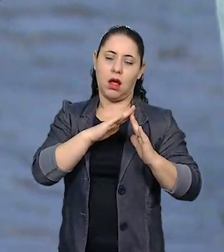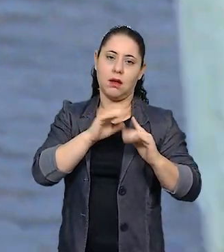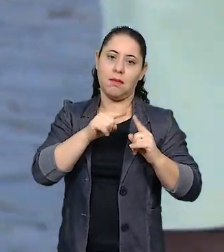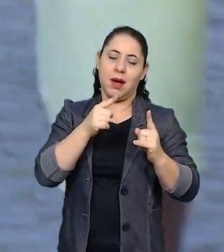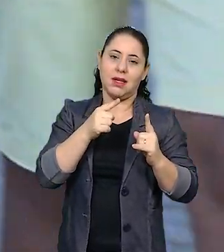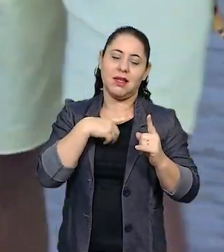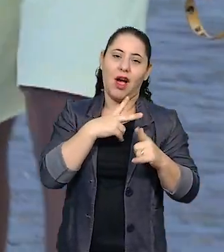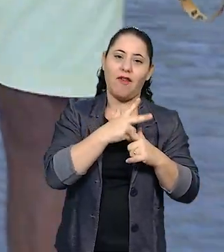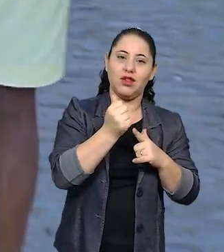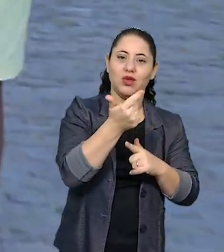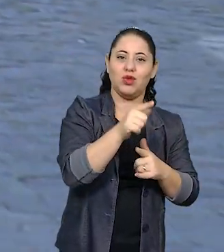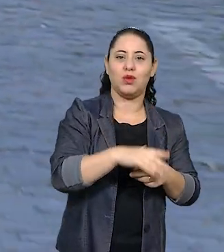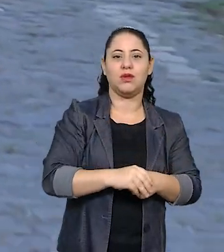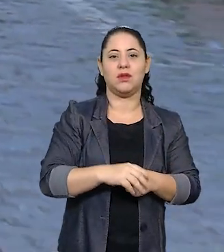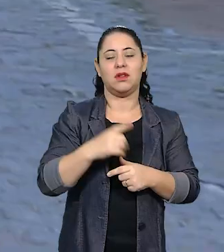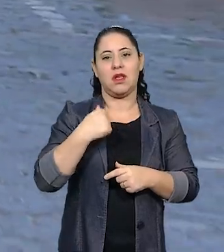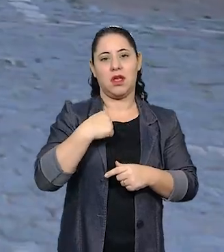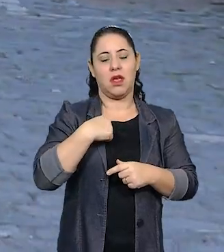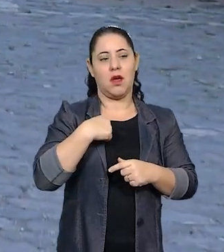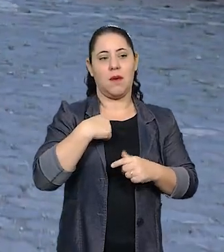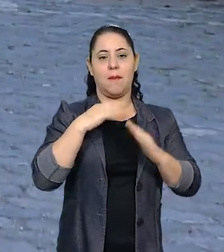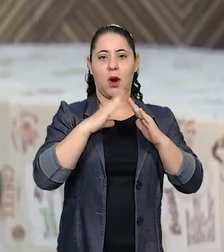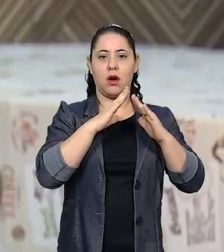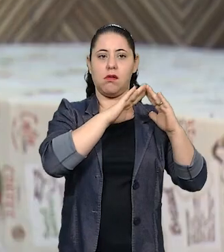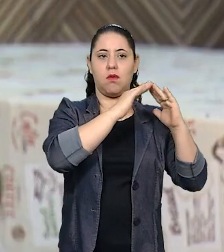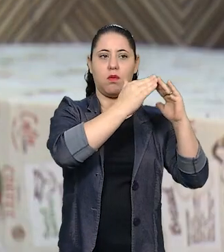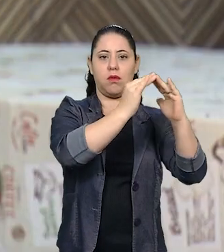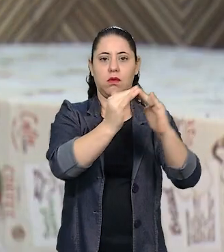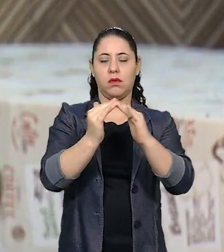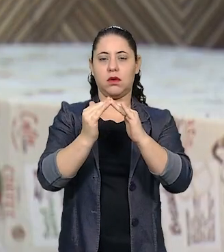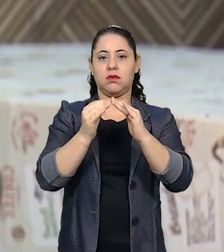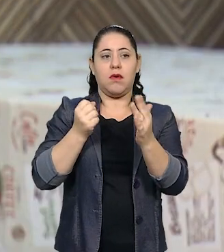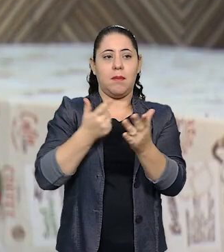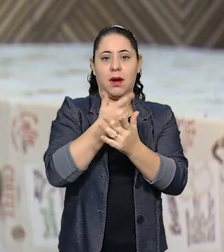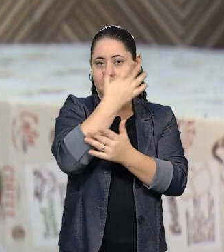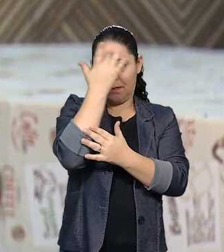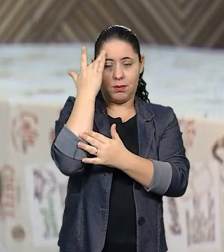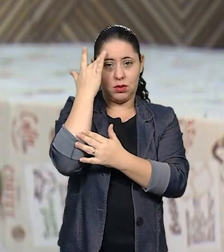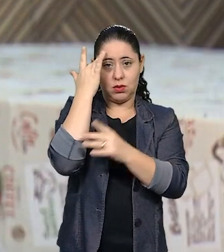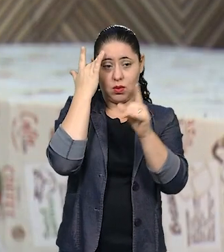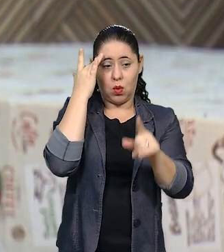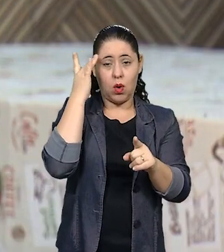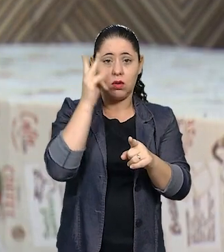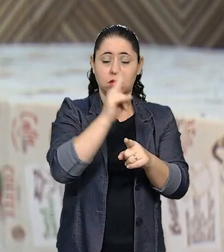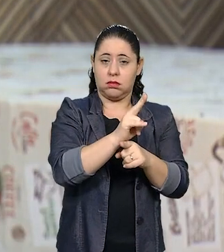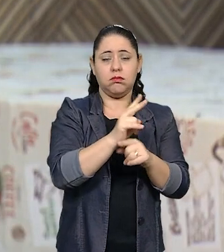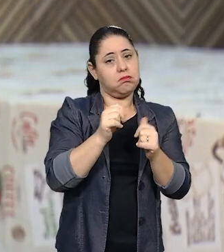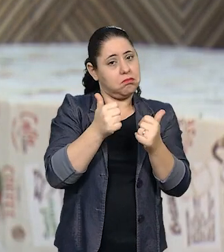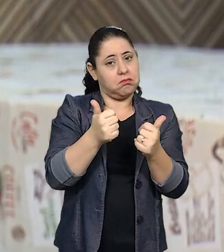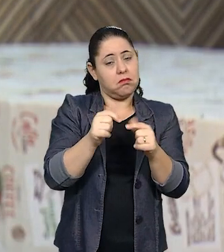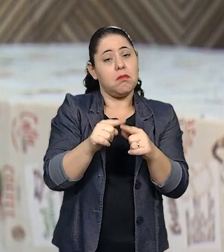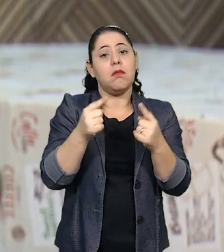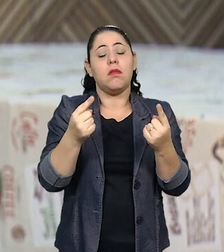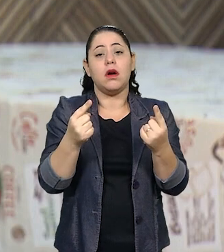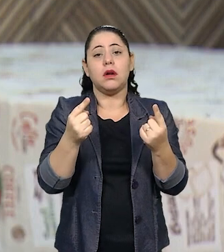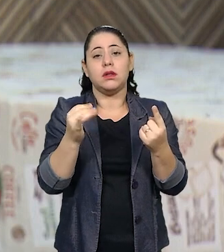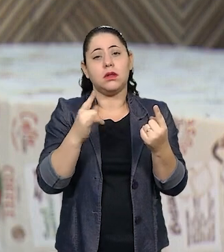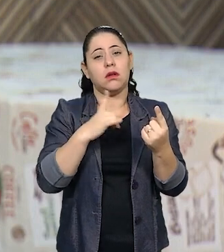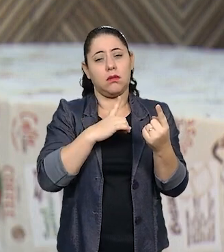com os cuidados da mãe. A família perdeu de um lado, porque foi menos uma renda dentro de casa, mas ganhou de outro. Porque eu